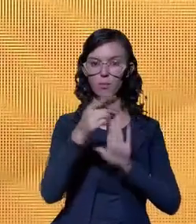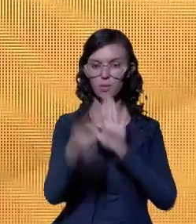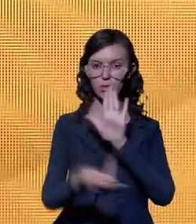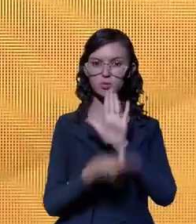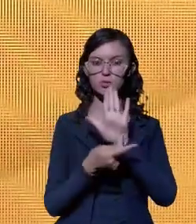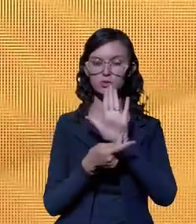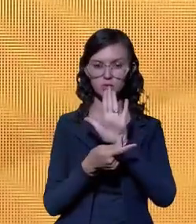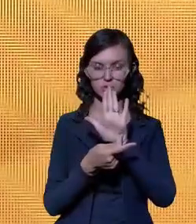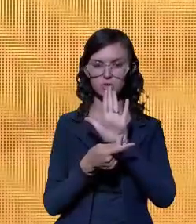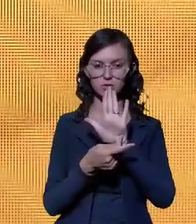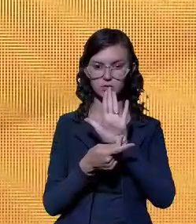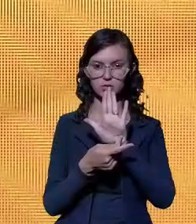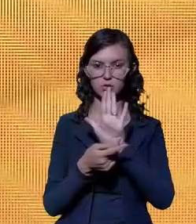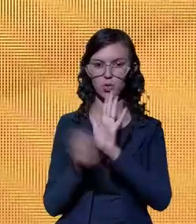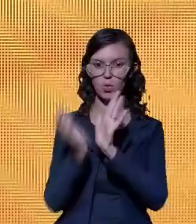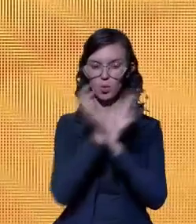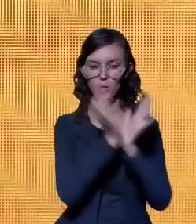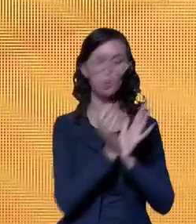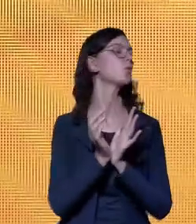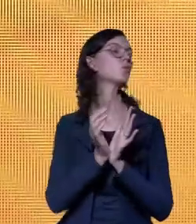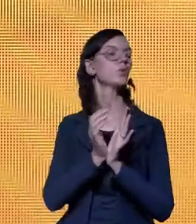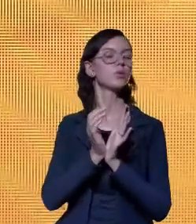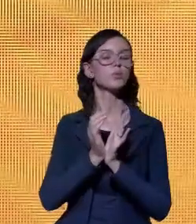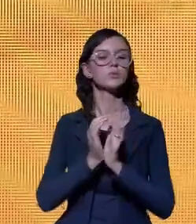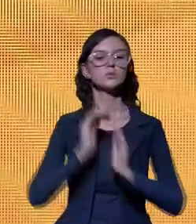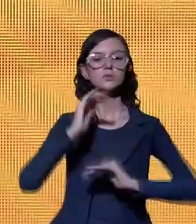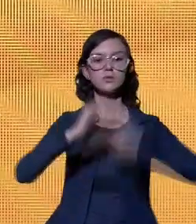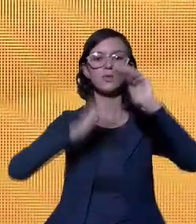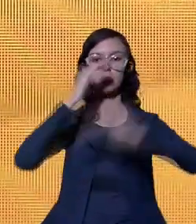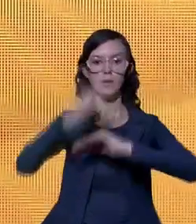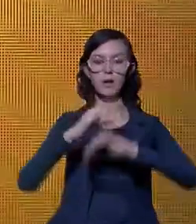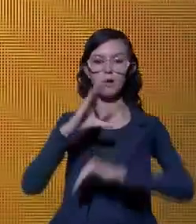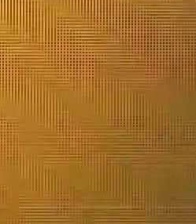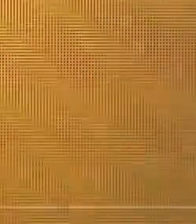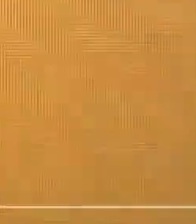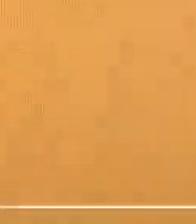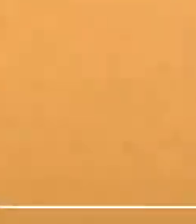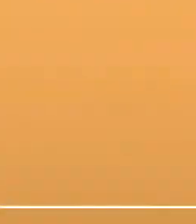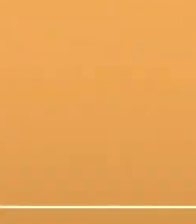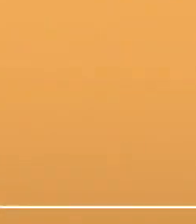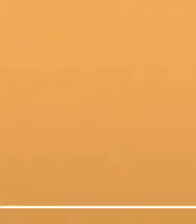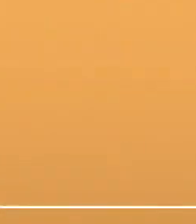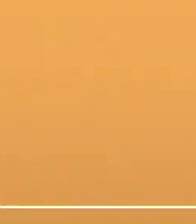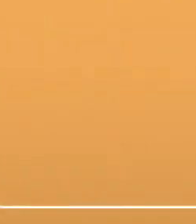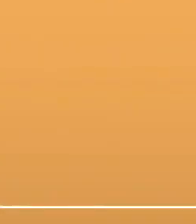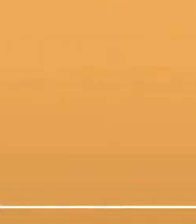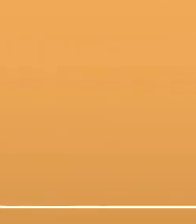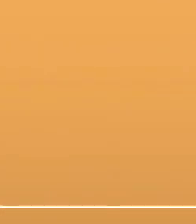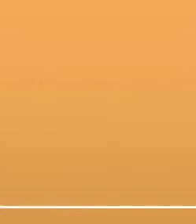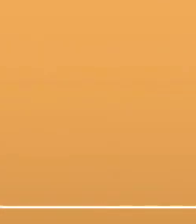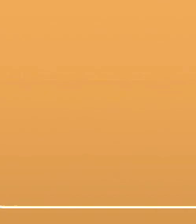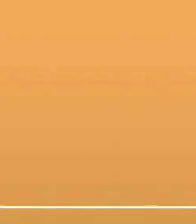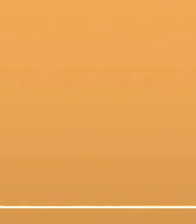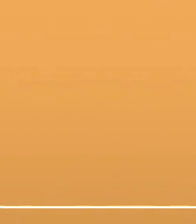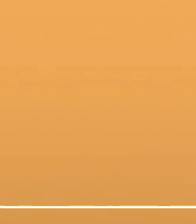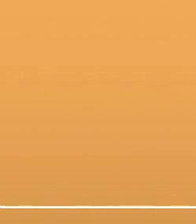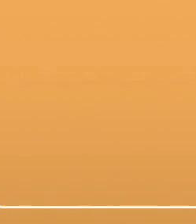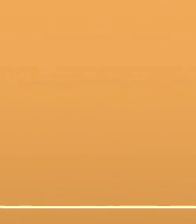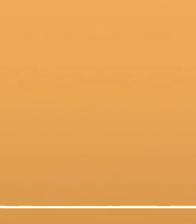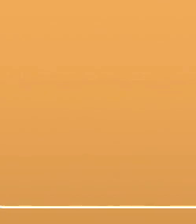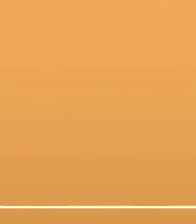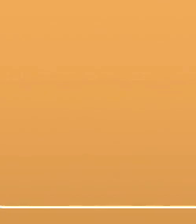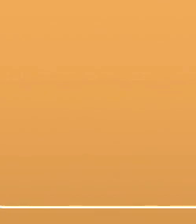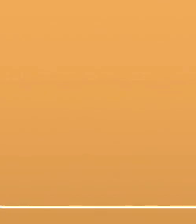projeto de uma Companhia Estadual de Desenvolvimento e Ação Regional, CAR, que teve como instituição parceira o BIRD,